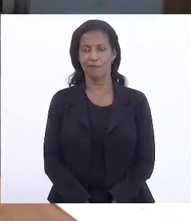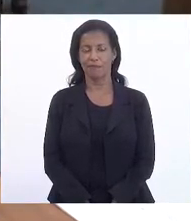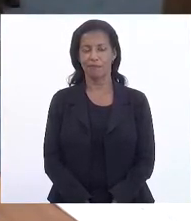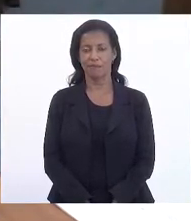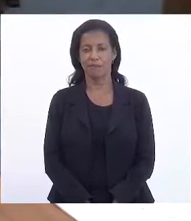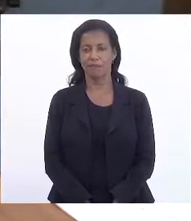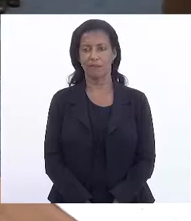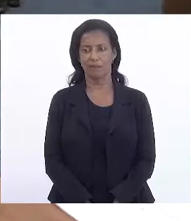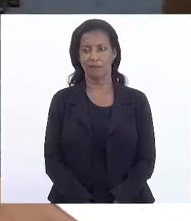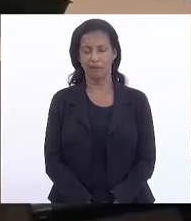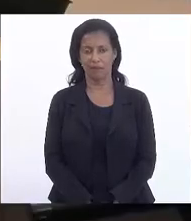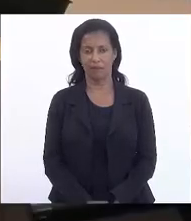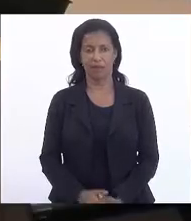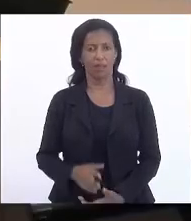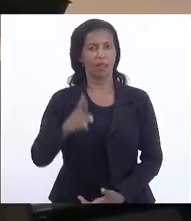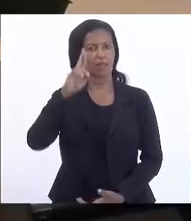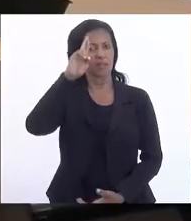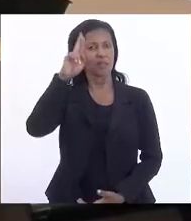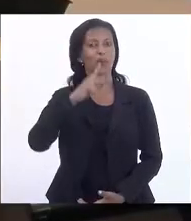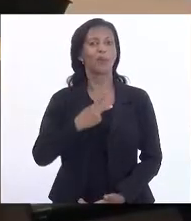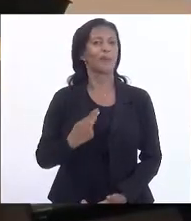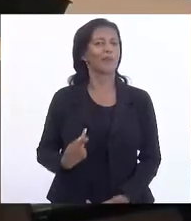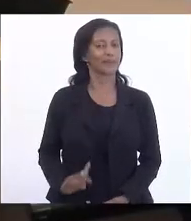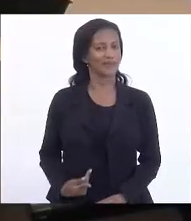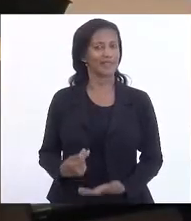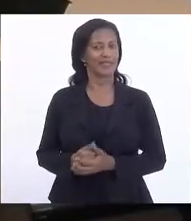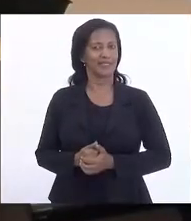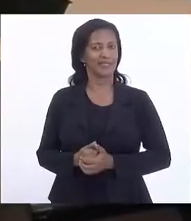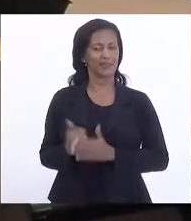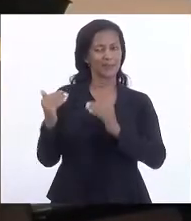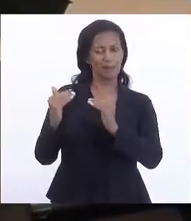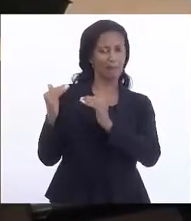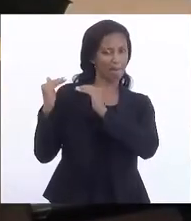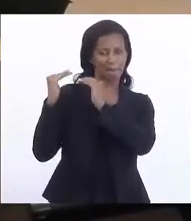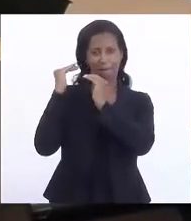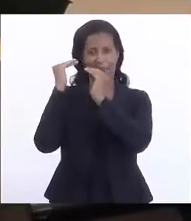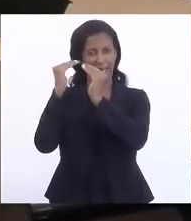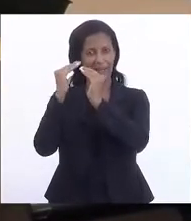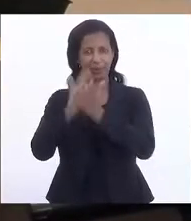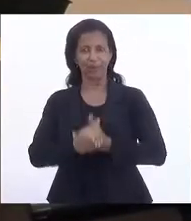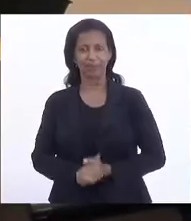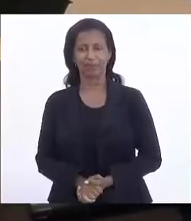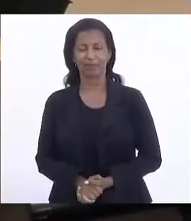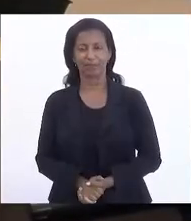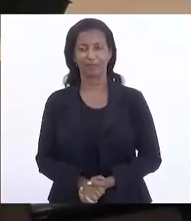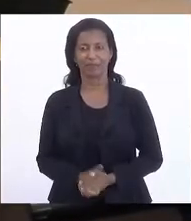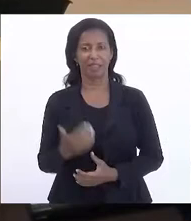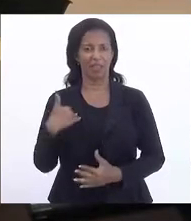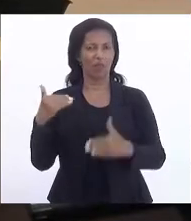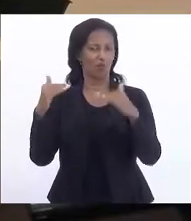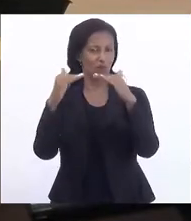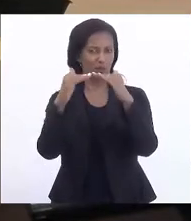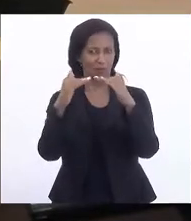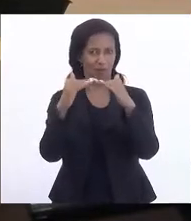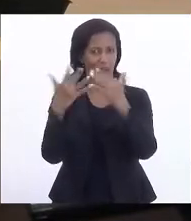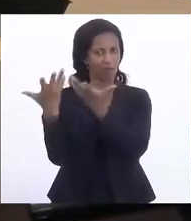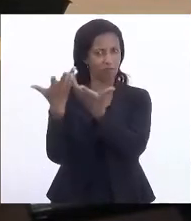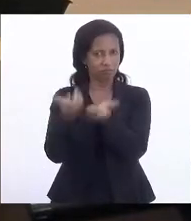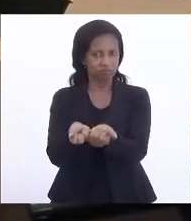Senhor presidente, no mérito, eu dou favorável